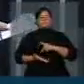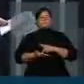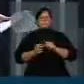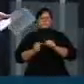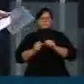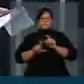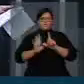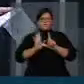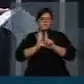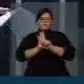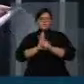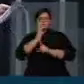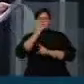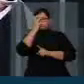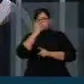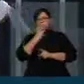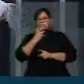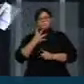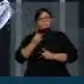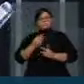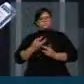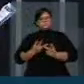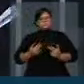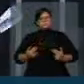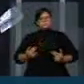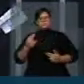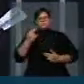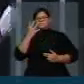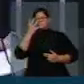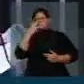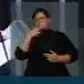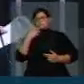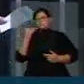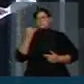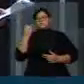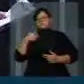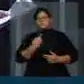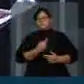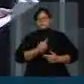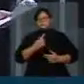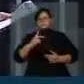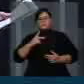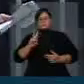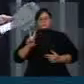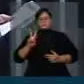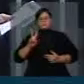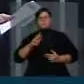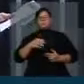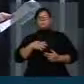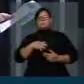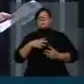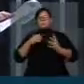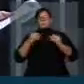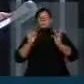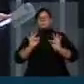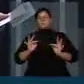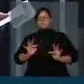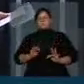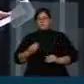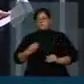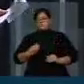legislar. Isso é uma coisa importante que nós do Partido Verde estamos felizes e estamos aqui